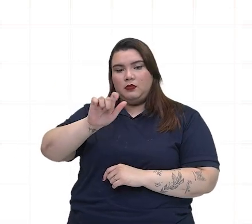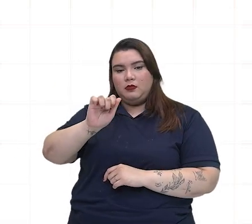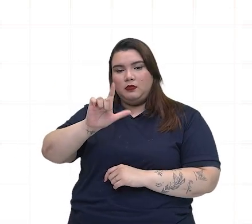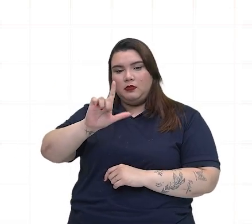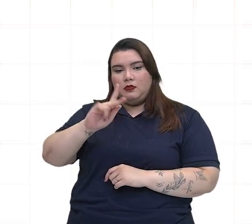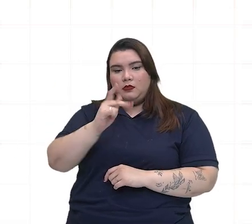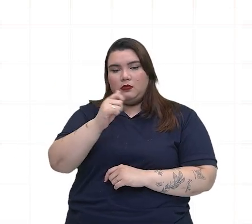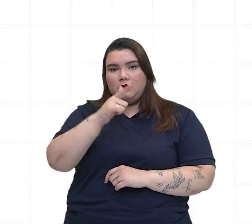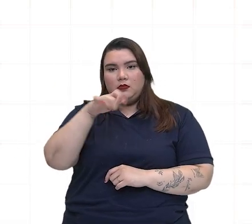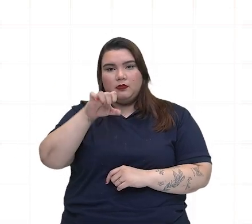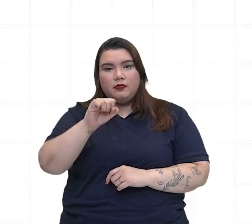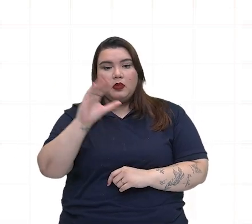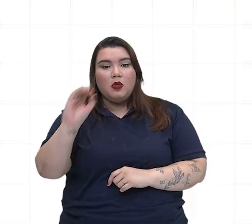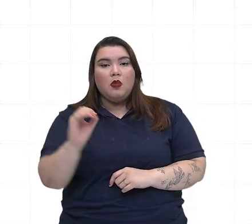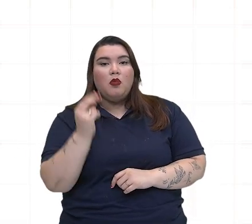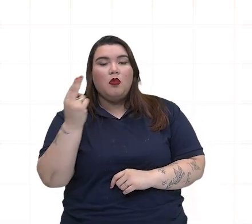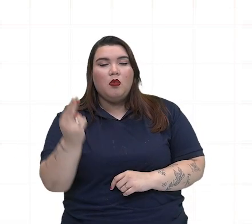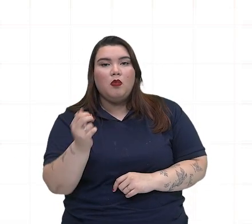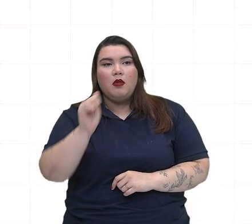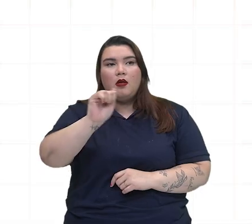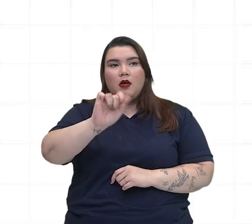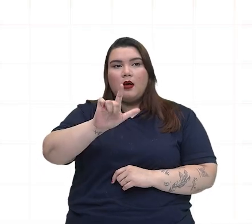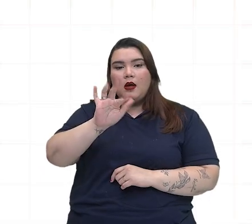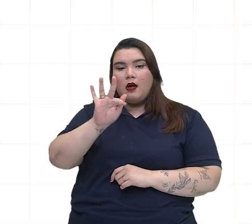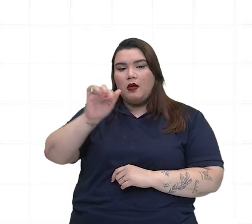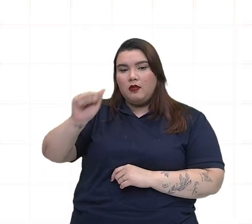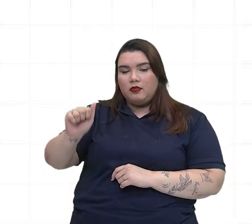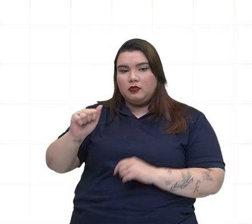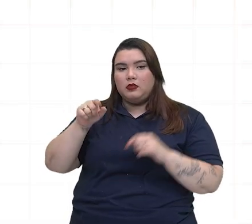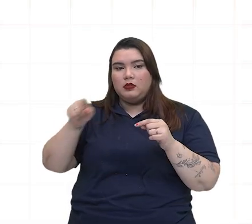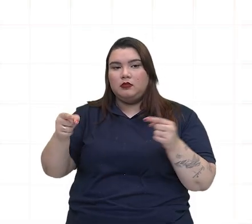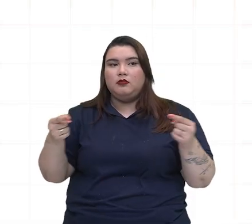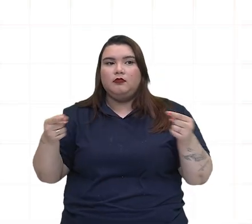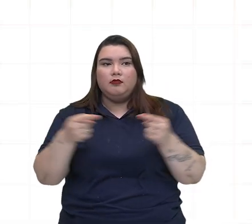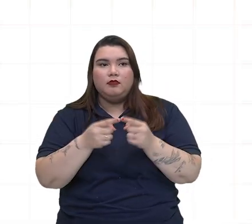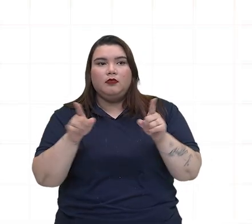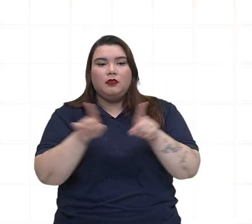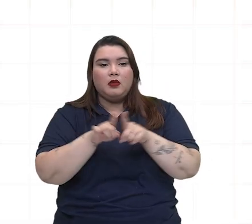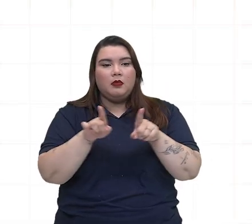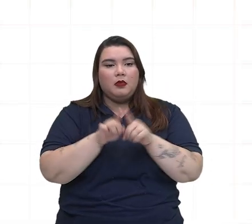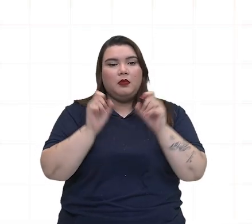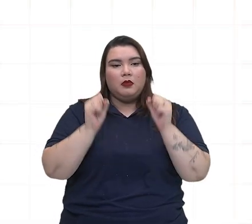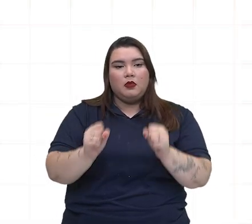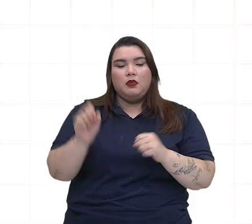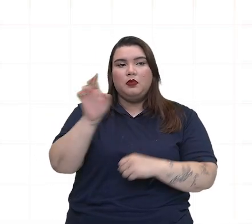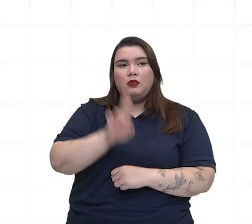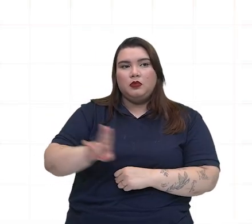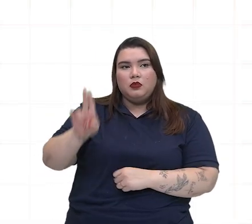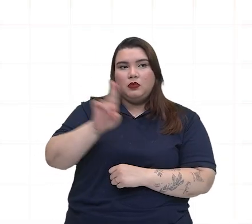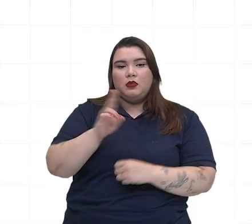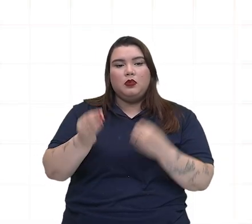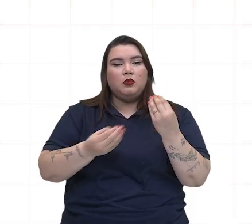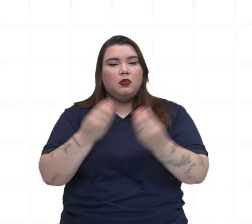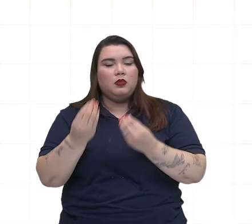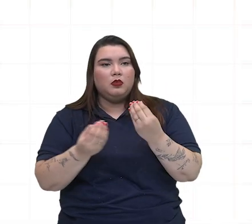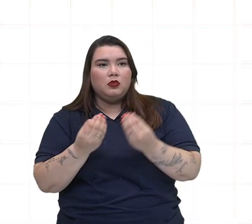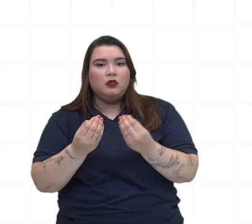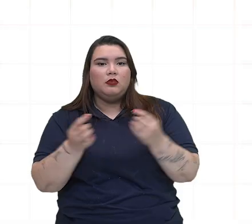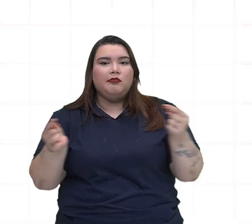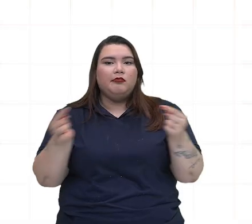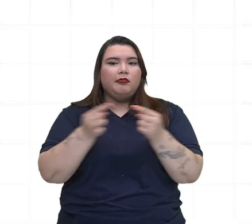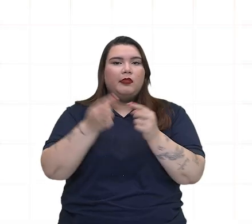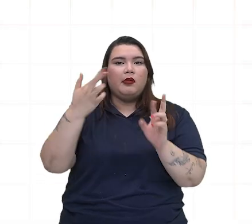Magalhães, ou Alfa. O Cruzeiro do Sul ele também pode ser utilizado como